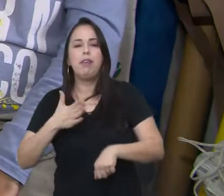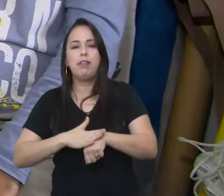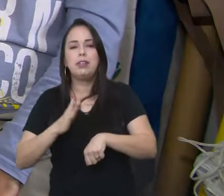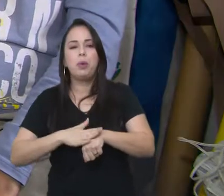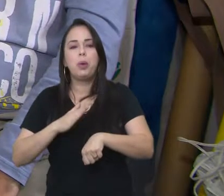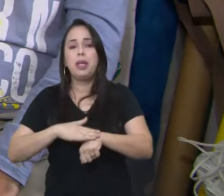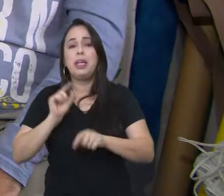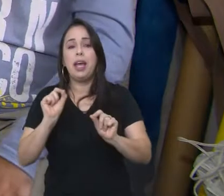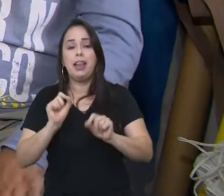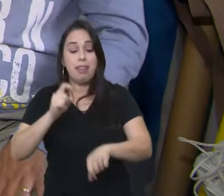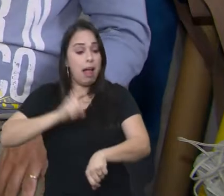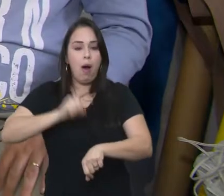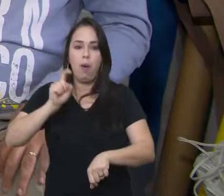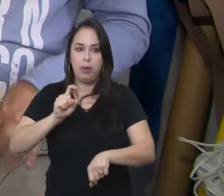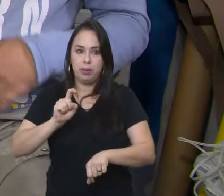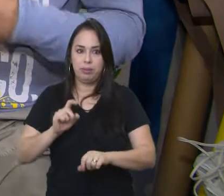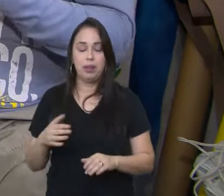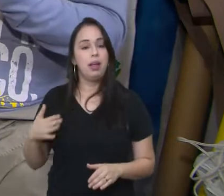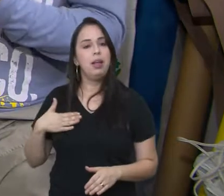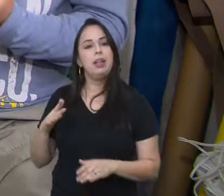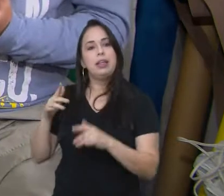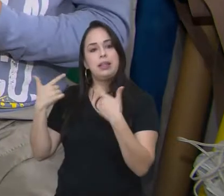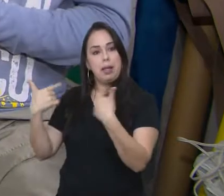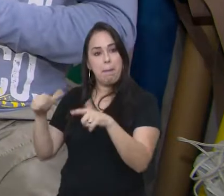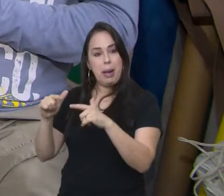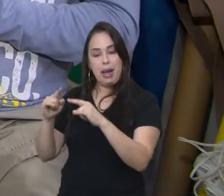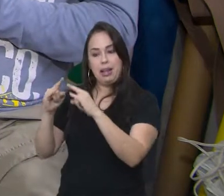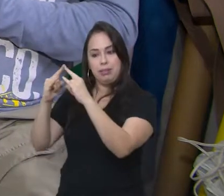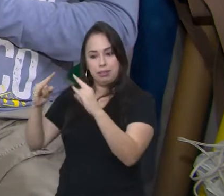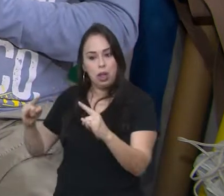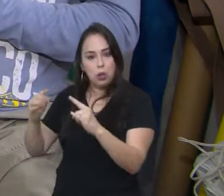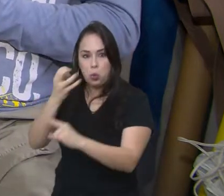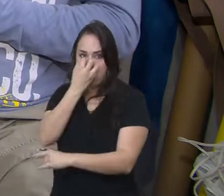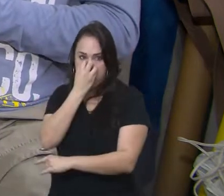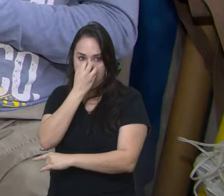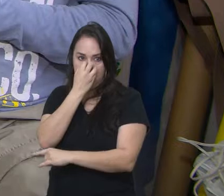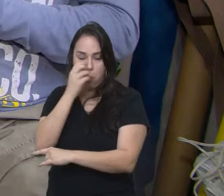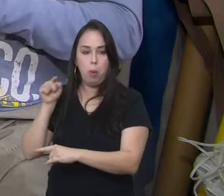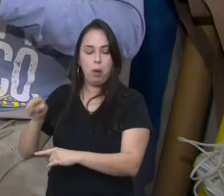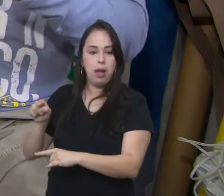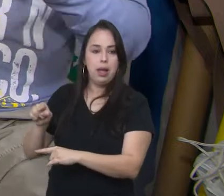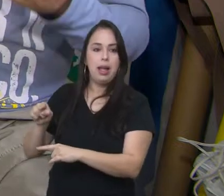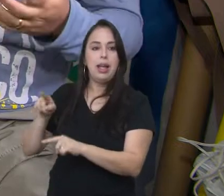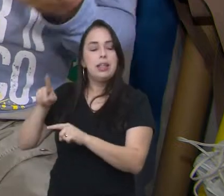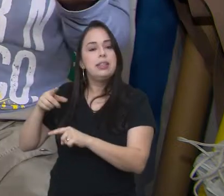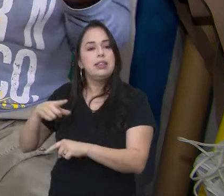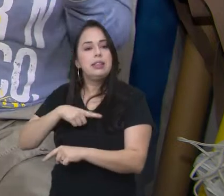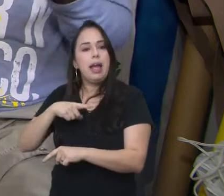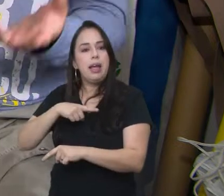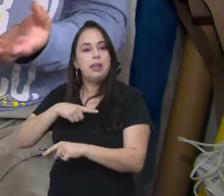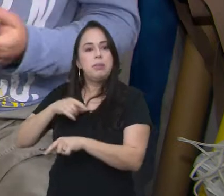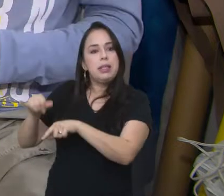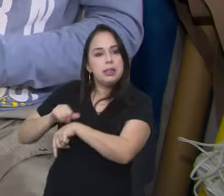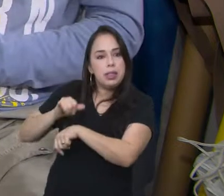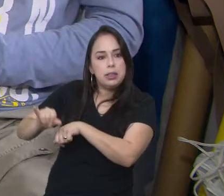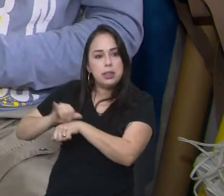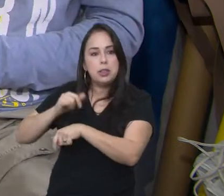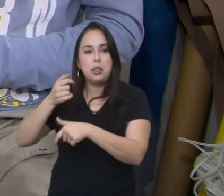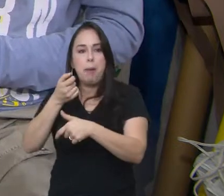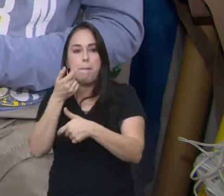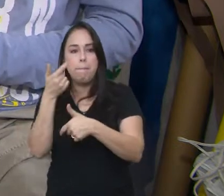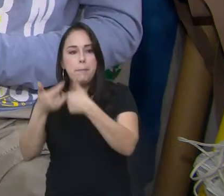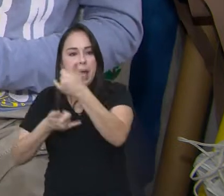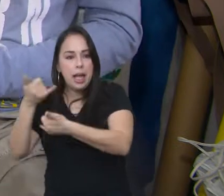E isso que me ajudou muito foi o circo. Né? Trabalhar com o pessoal do circo, eles têm essa brincadeira, o palhaço brinca com